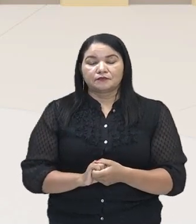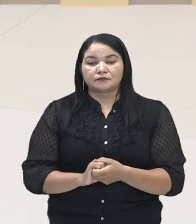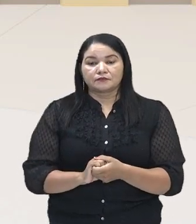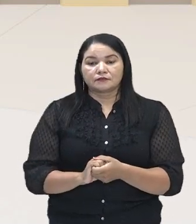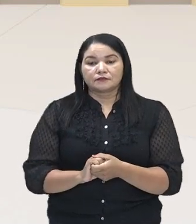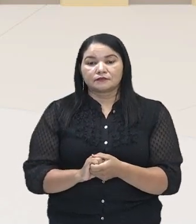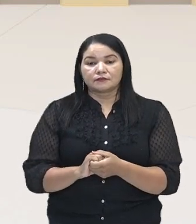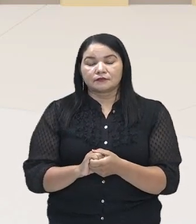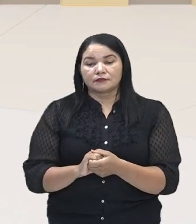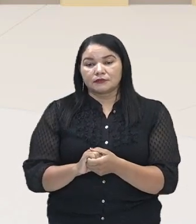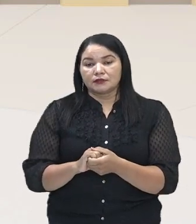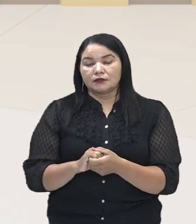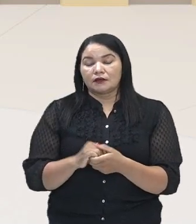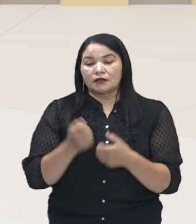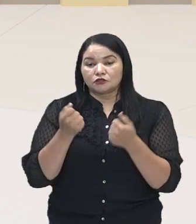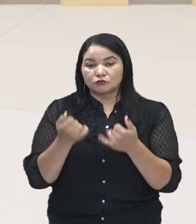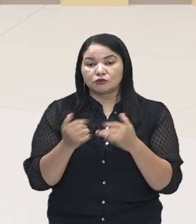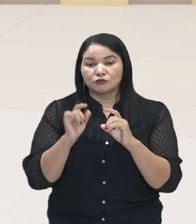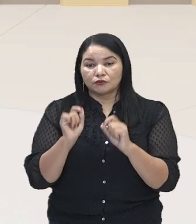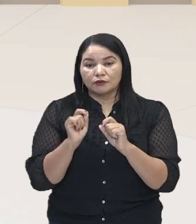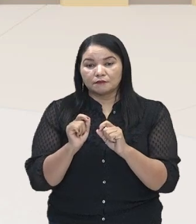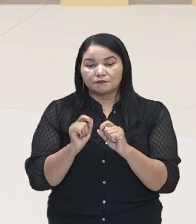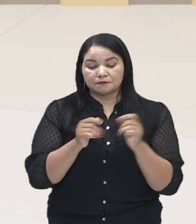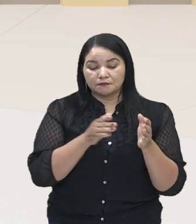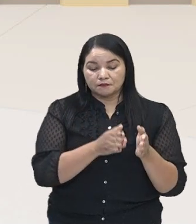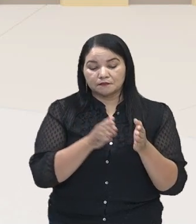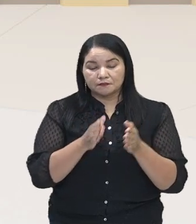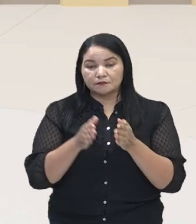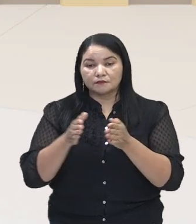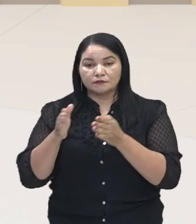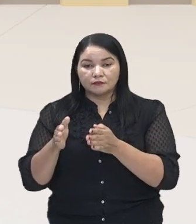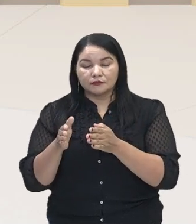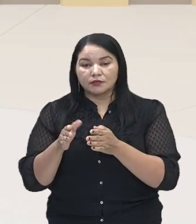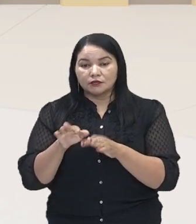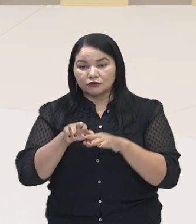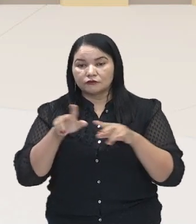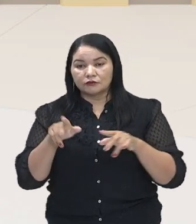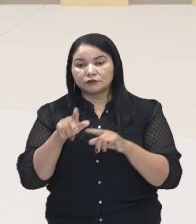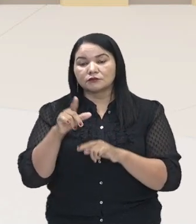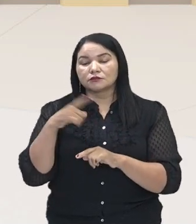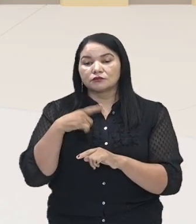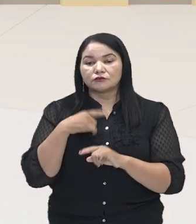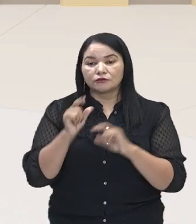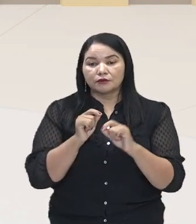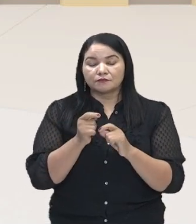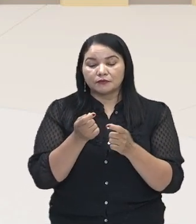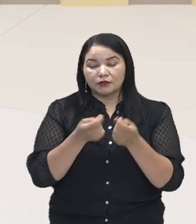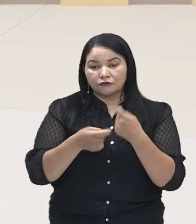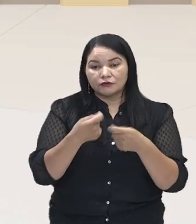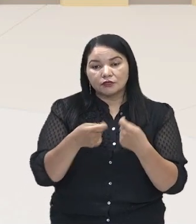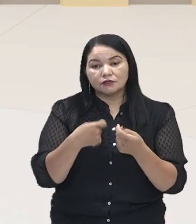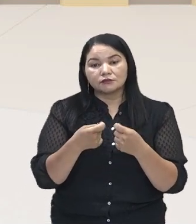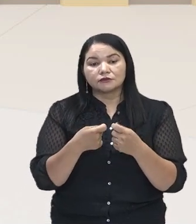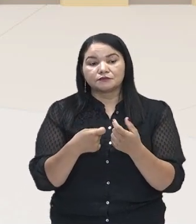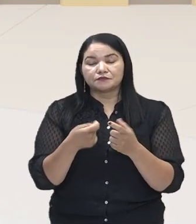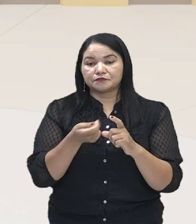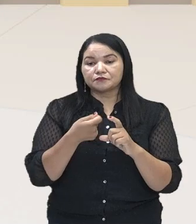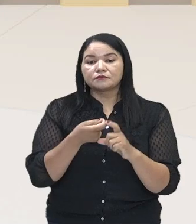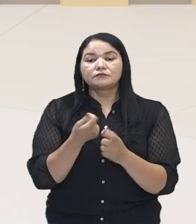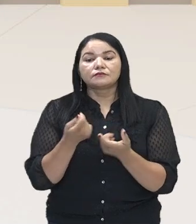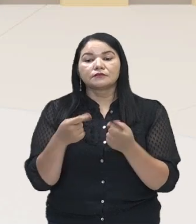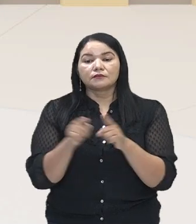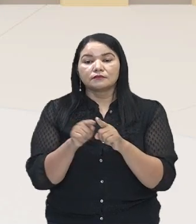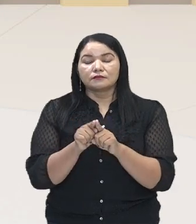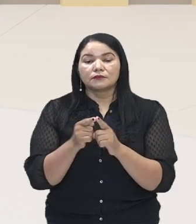Aqui a 17 ela foi separada em várias frentes. Uma das frentes é finanças, então nós temos aí